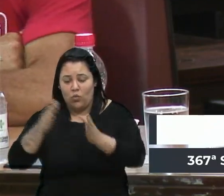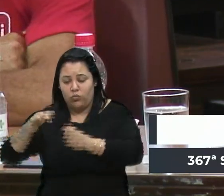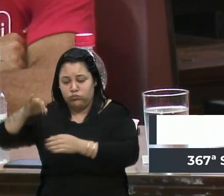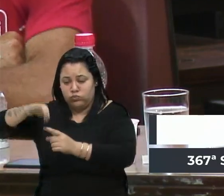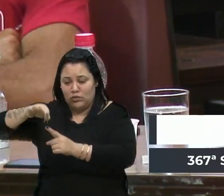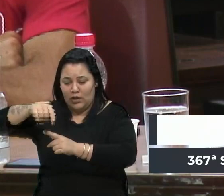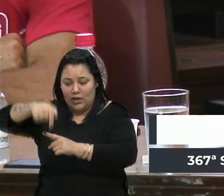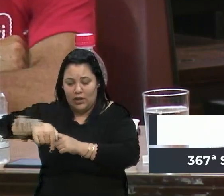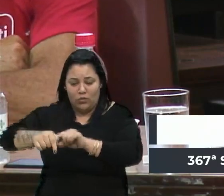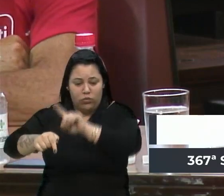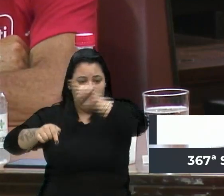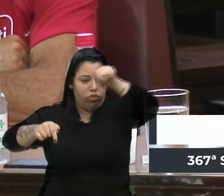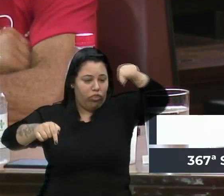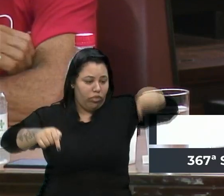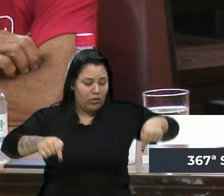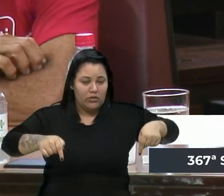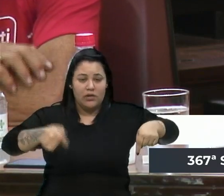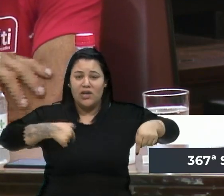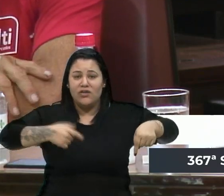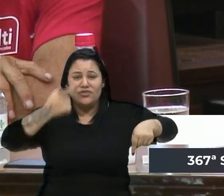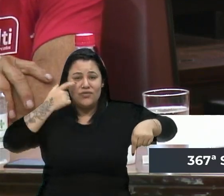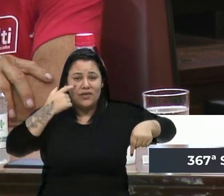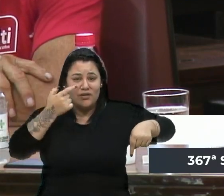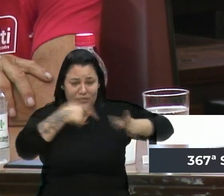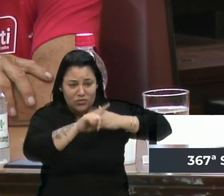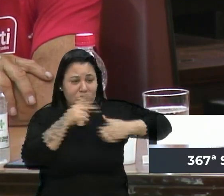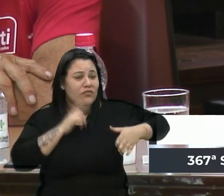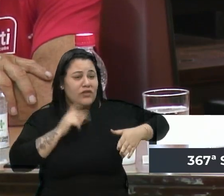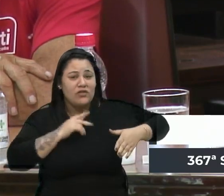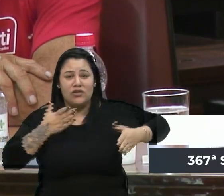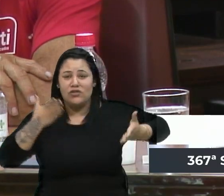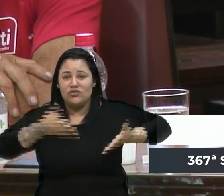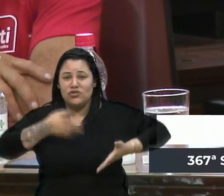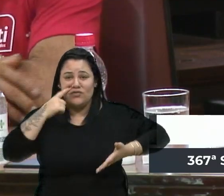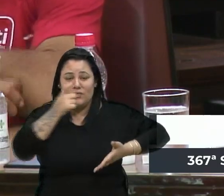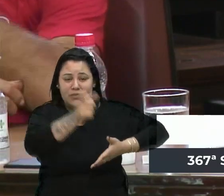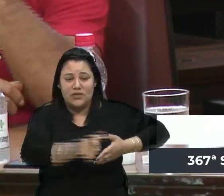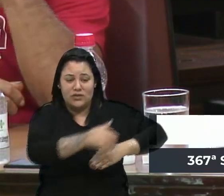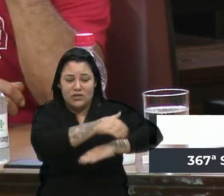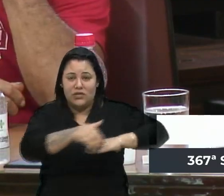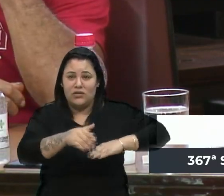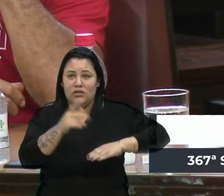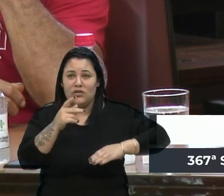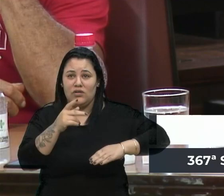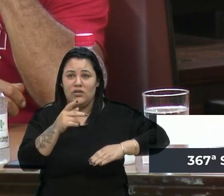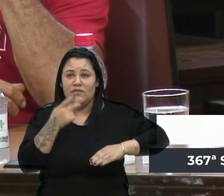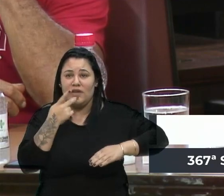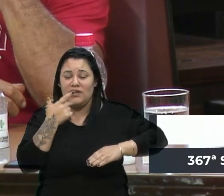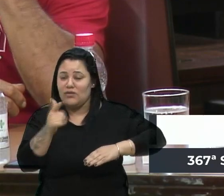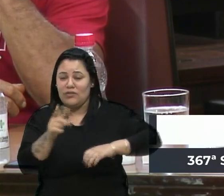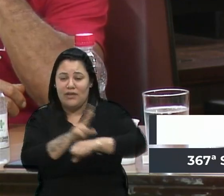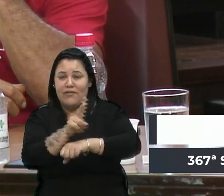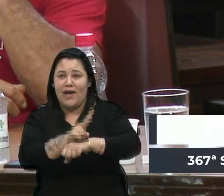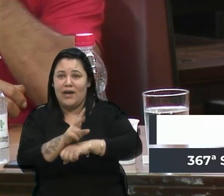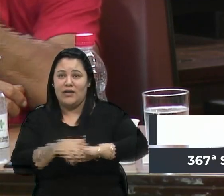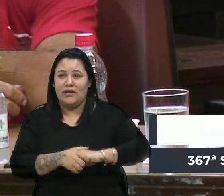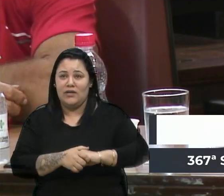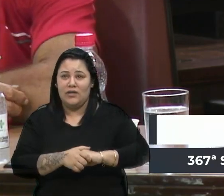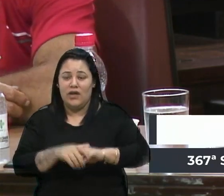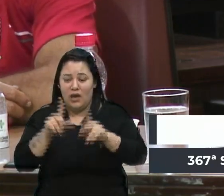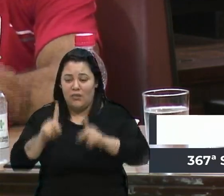Eu já vi, pede aqui para o vereador Renato Oliveira, eu já vi morador de rua indo num e dizer, não tem vaga. E essa pessoa vai morar